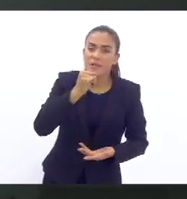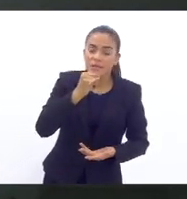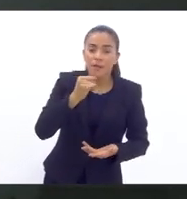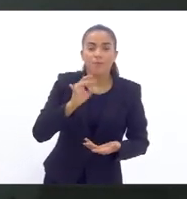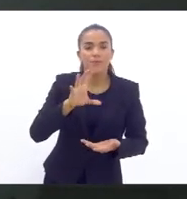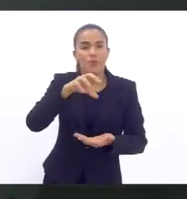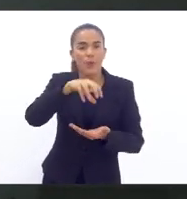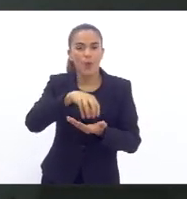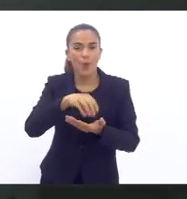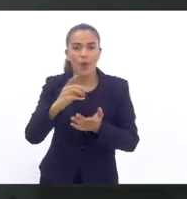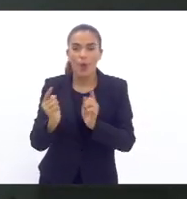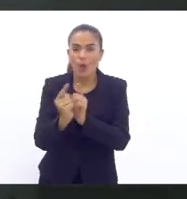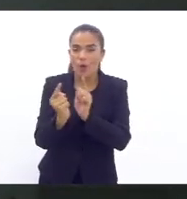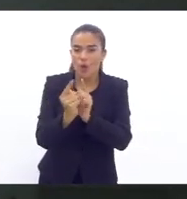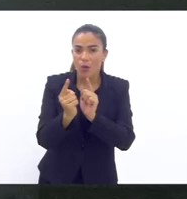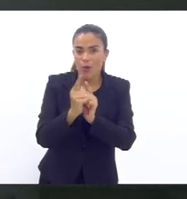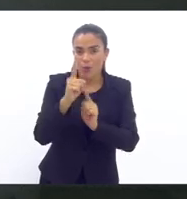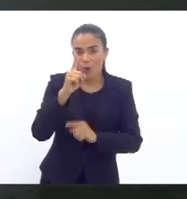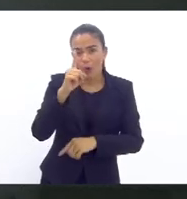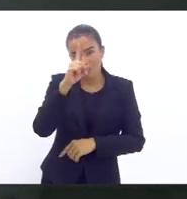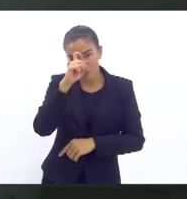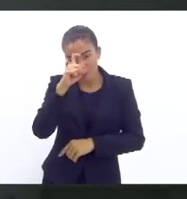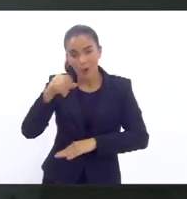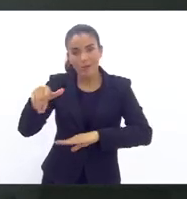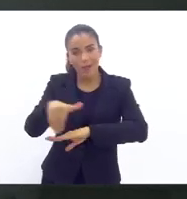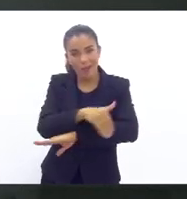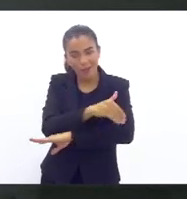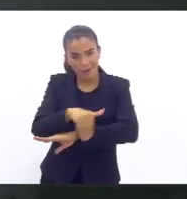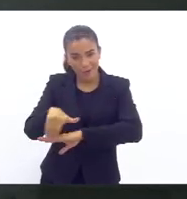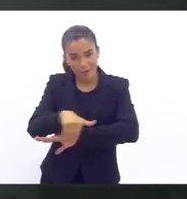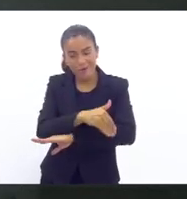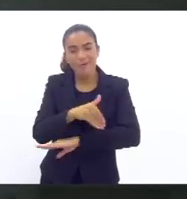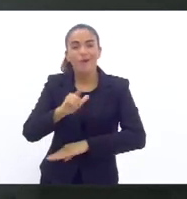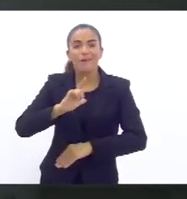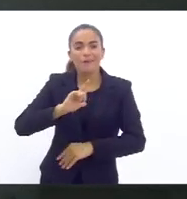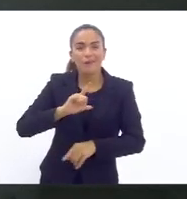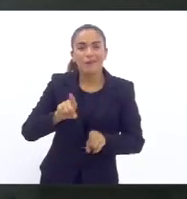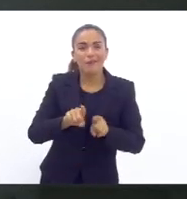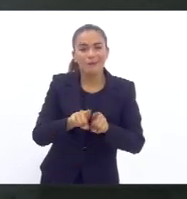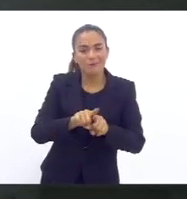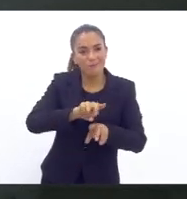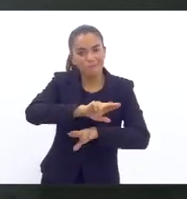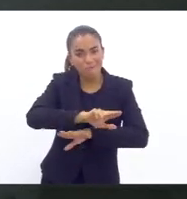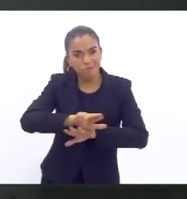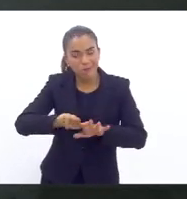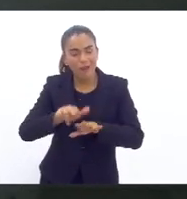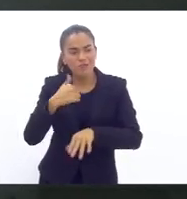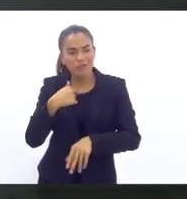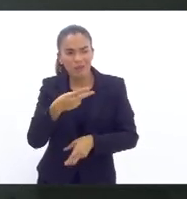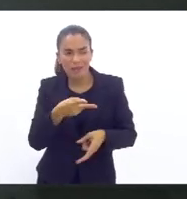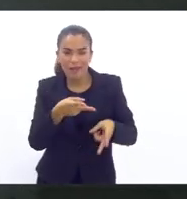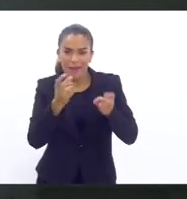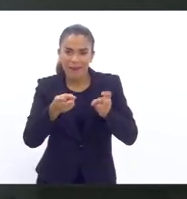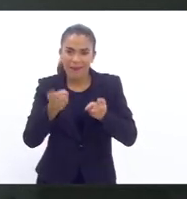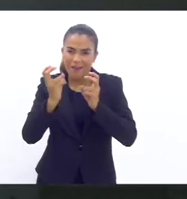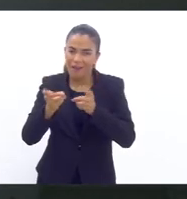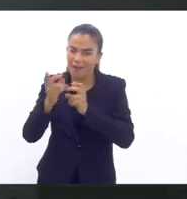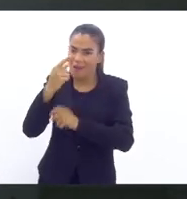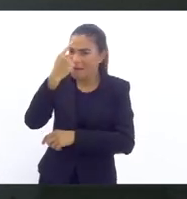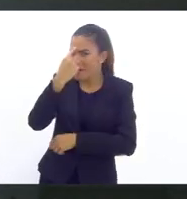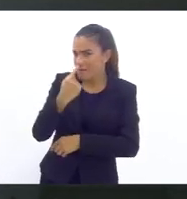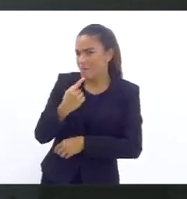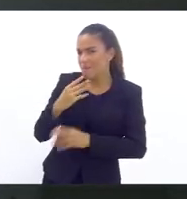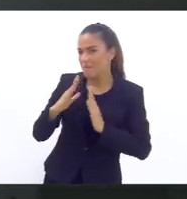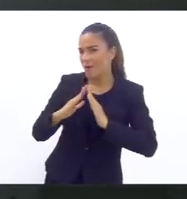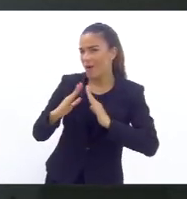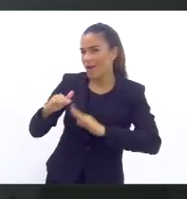consultórios na rua outras políticas do SUS e de suas que foi baseado nesse senso e a gente vai ver que quem tá na rua o perfil de quem